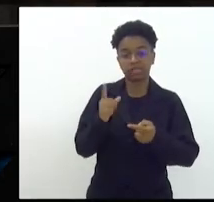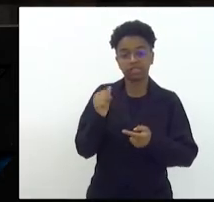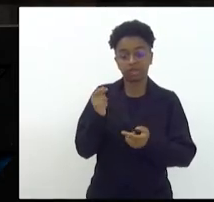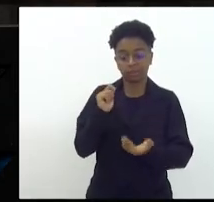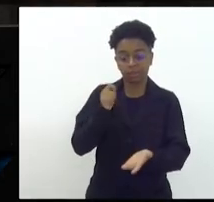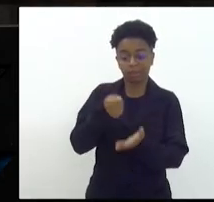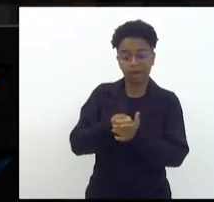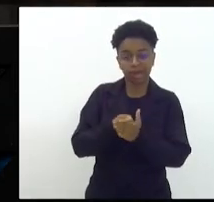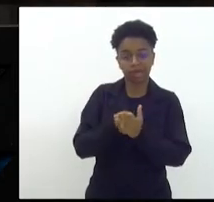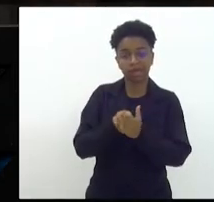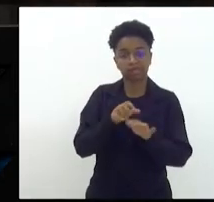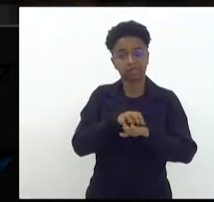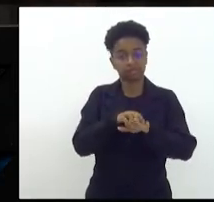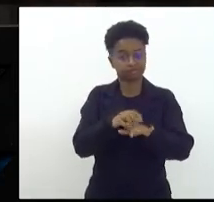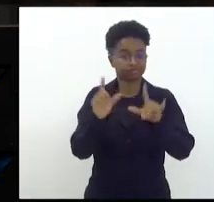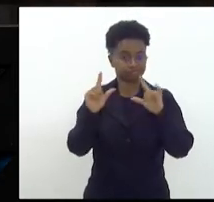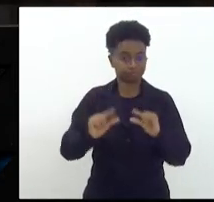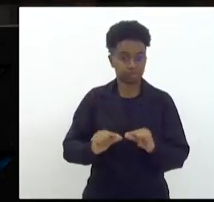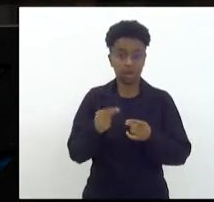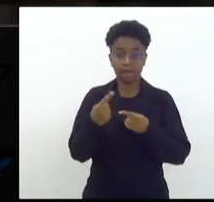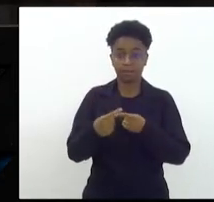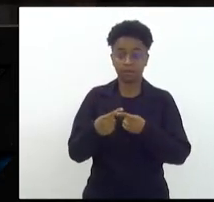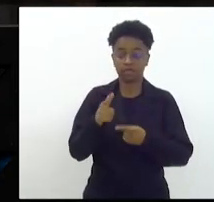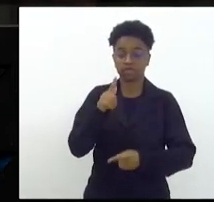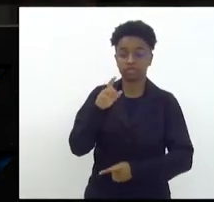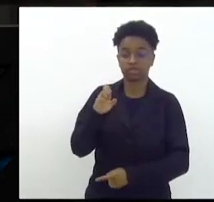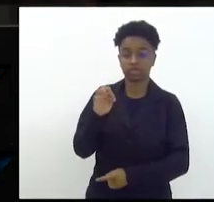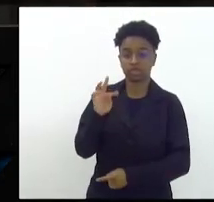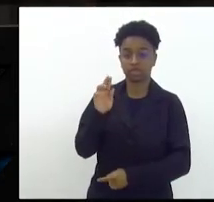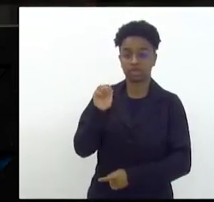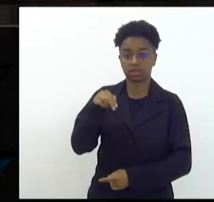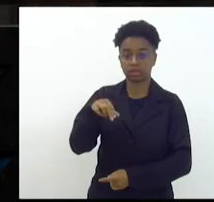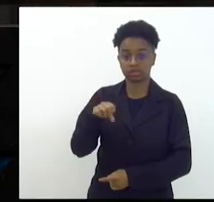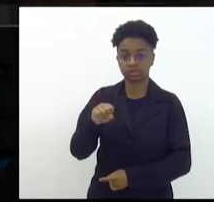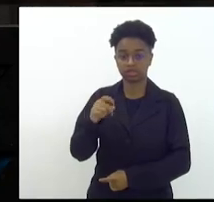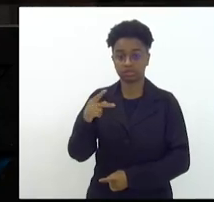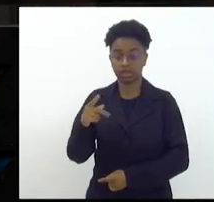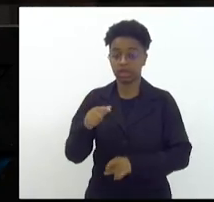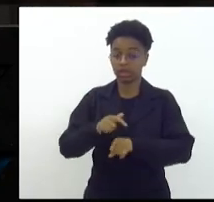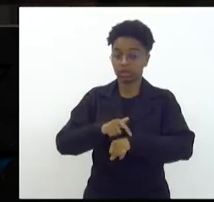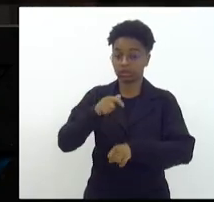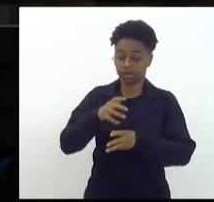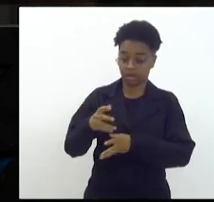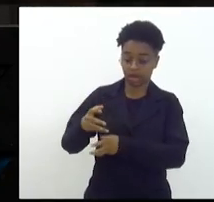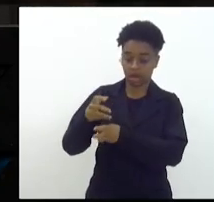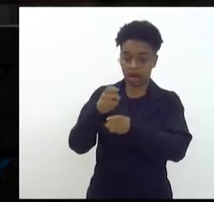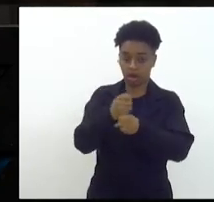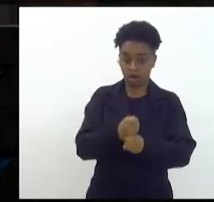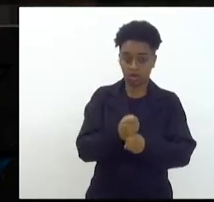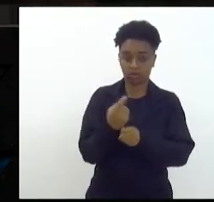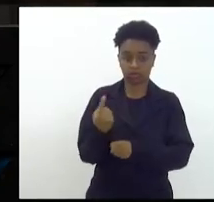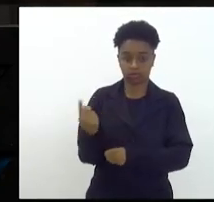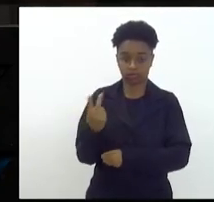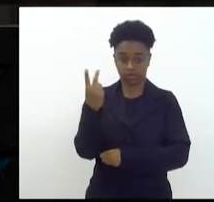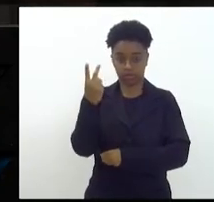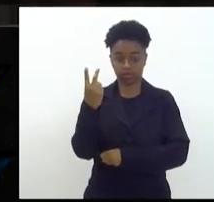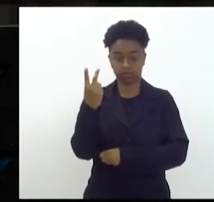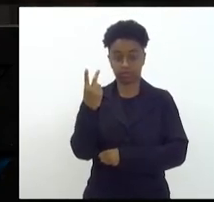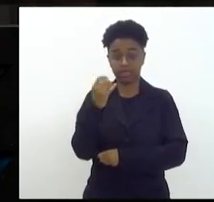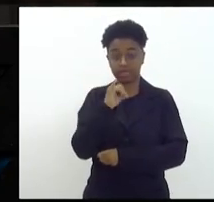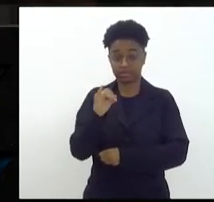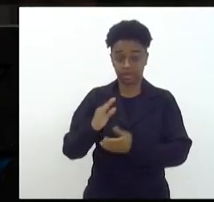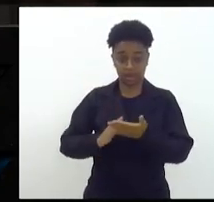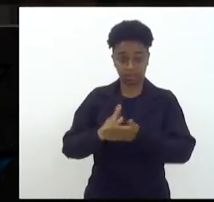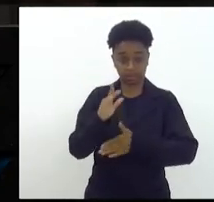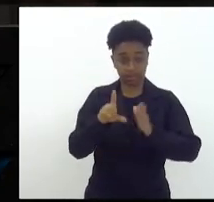agetrans na hora de fazer o recalculo econômico financeiro uma vez aprovado essa lei vai ter